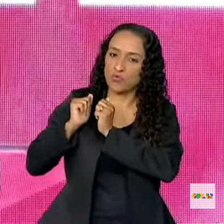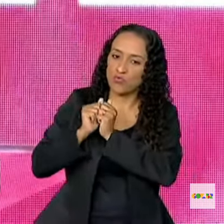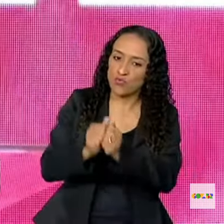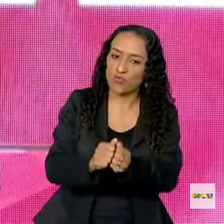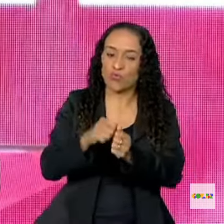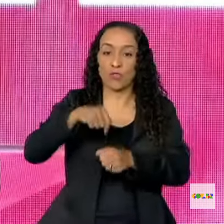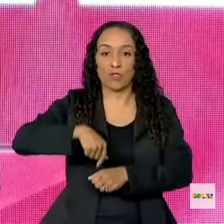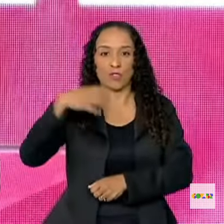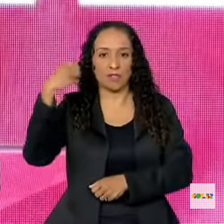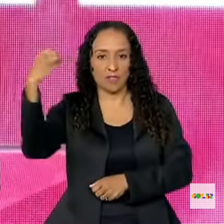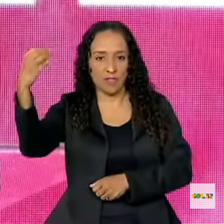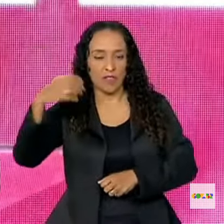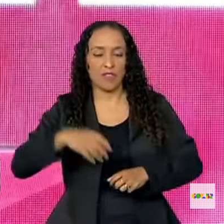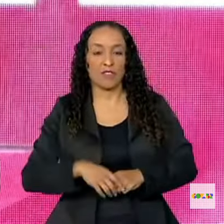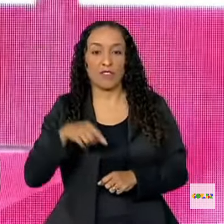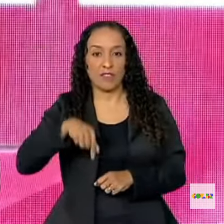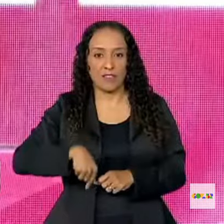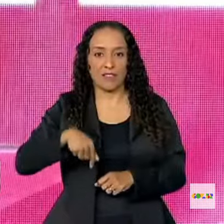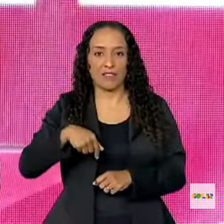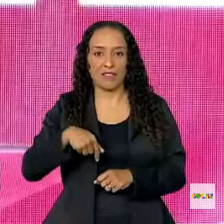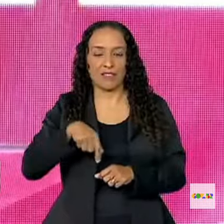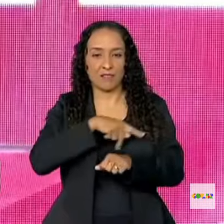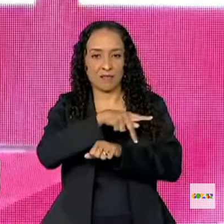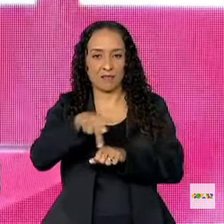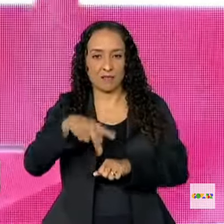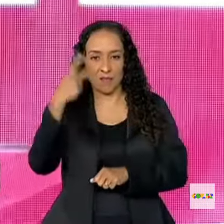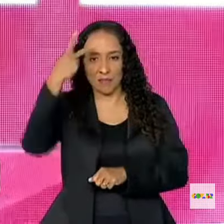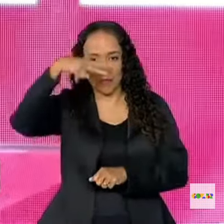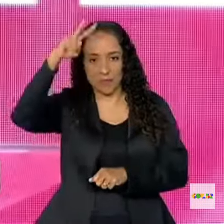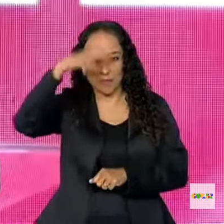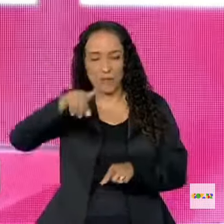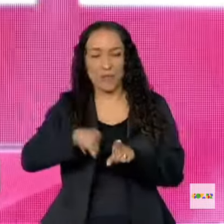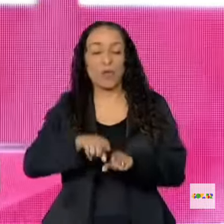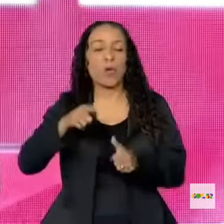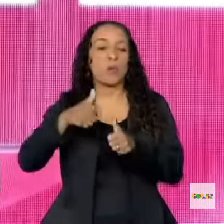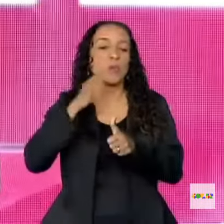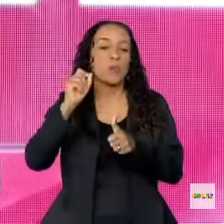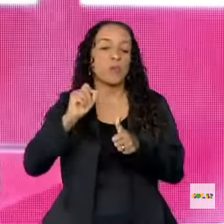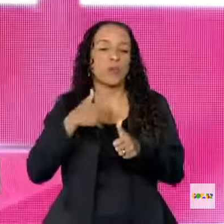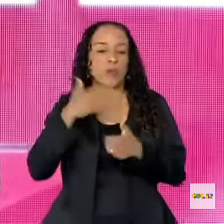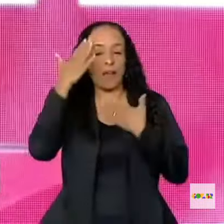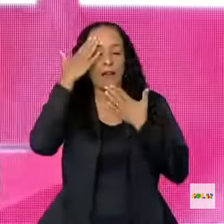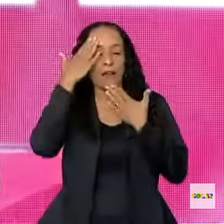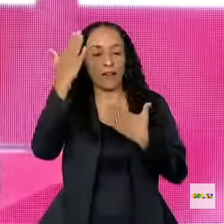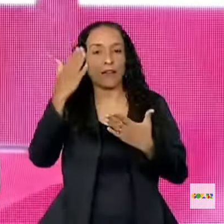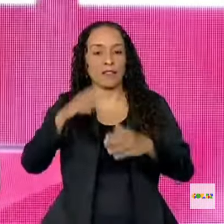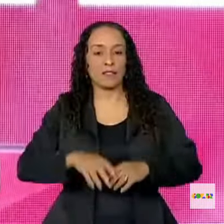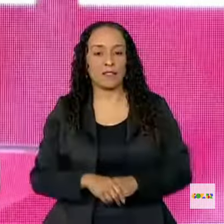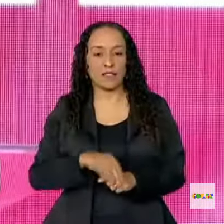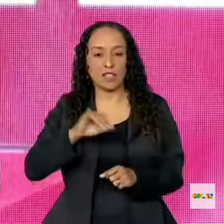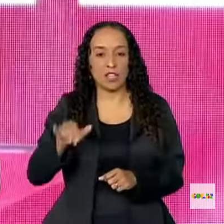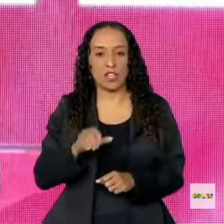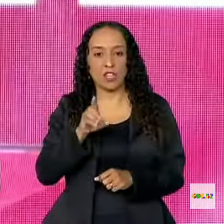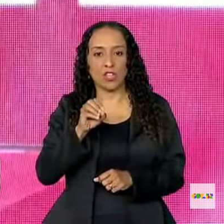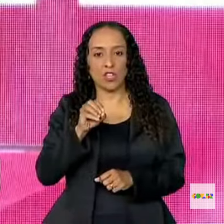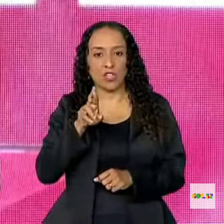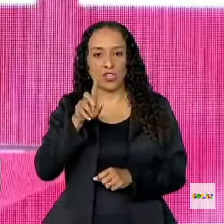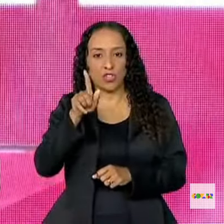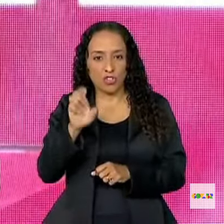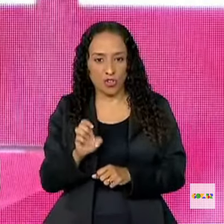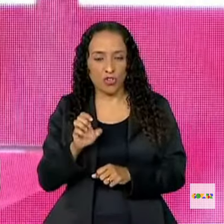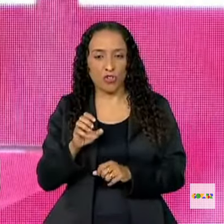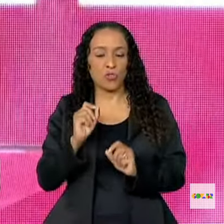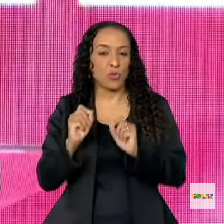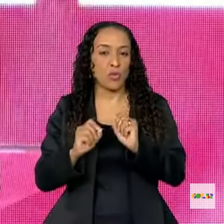nessa viagem ao México eu primeiro queria agradecer jorgiana a Apex